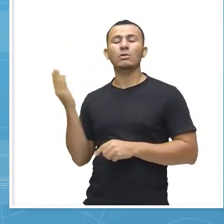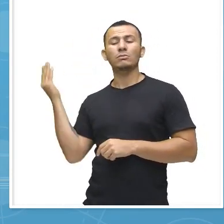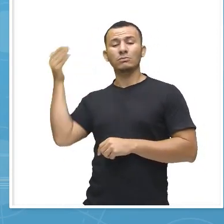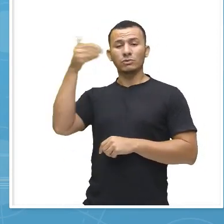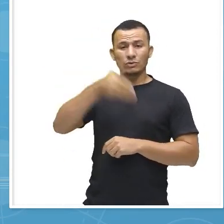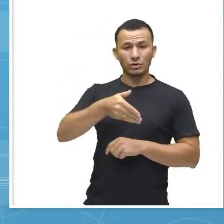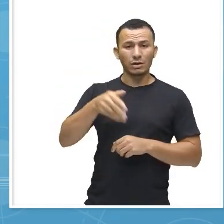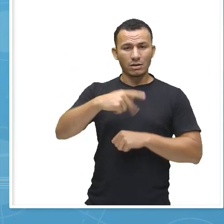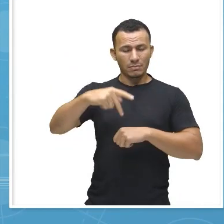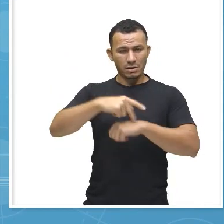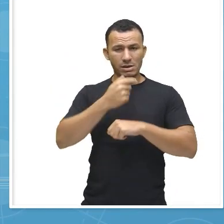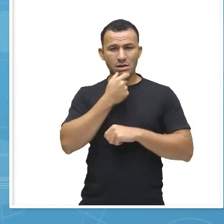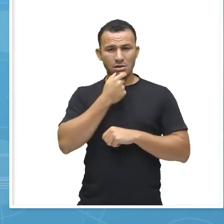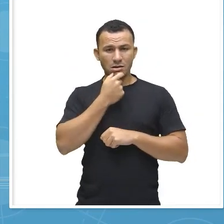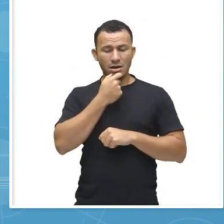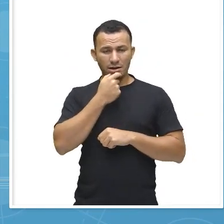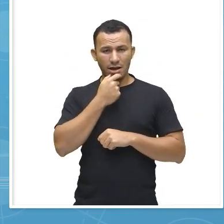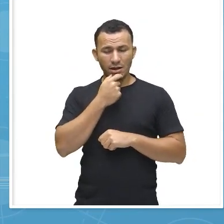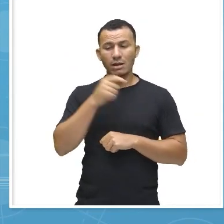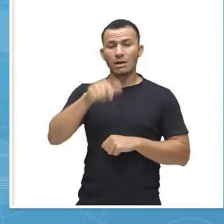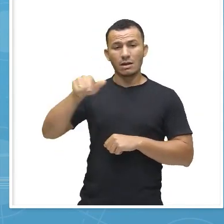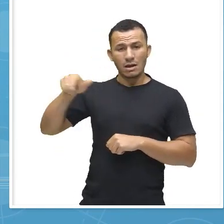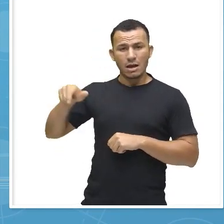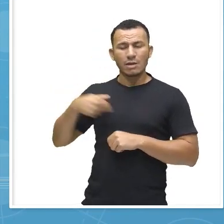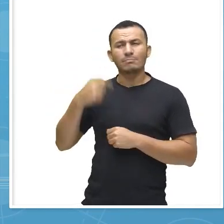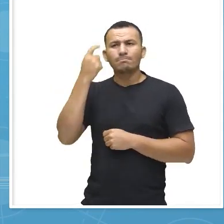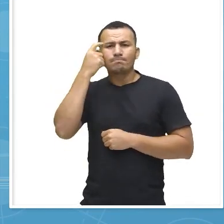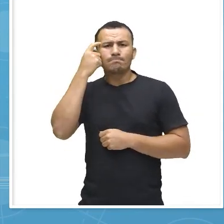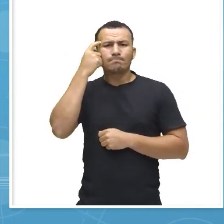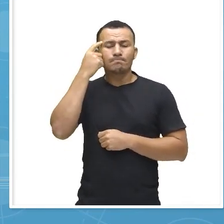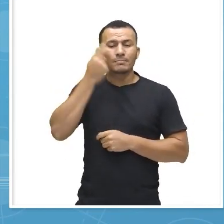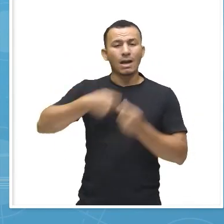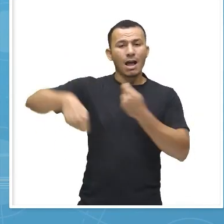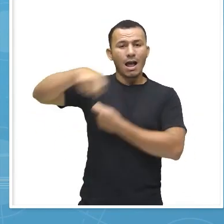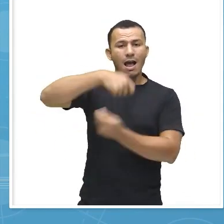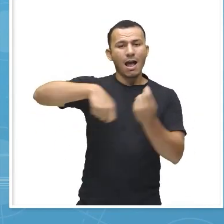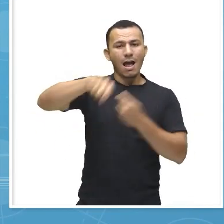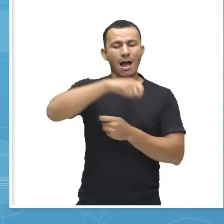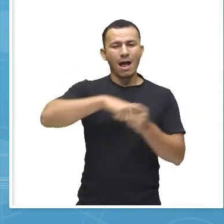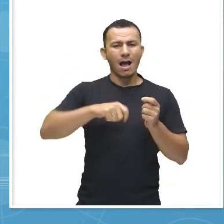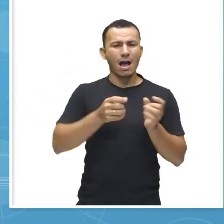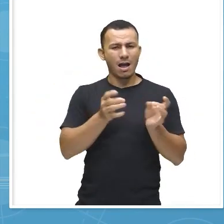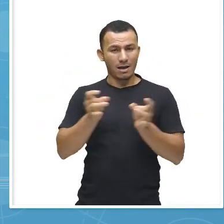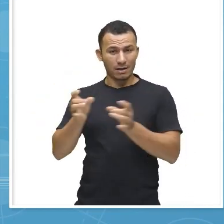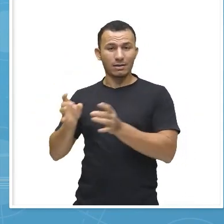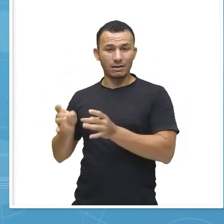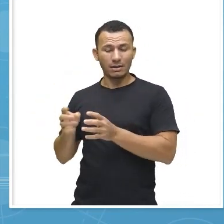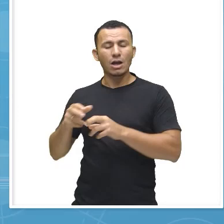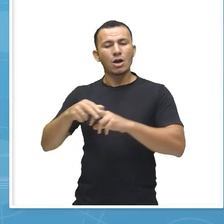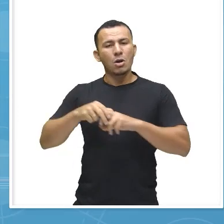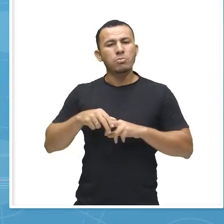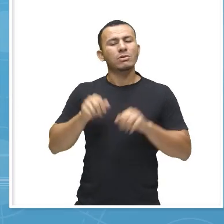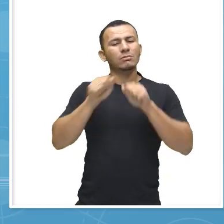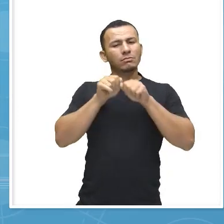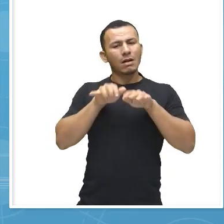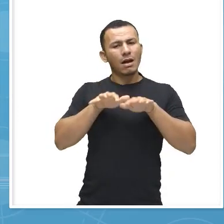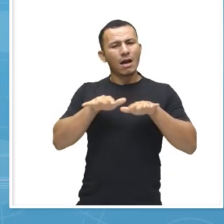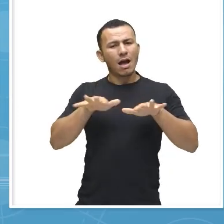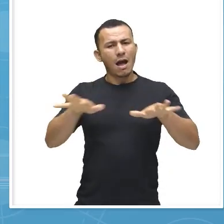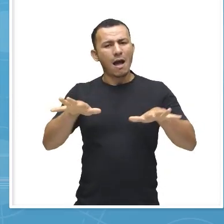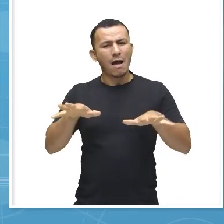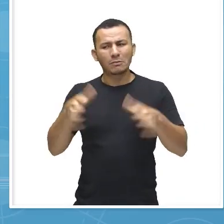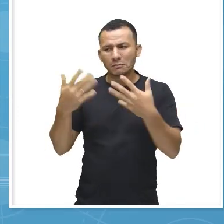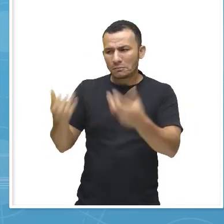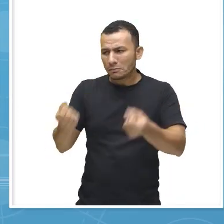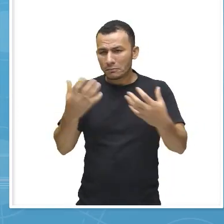os puritanos, eles eram muito associados à ideia do comércio, então eles iniciam essa propagação, esse desafio